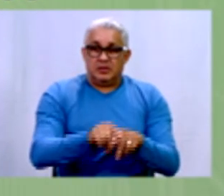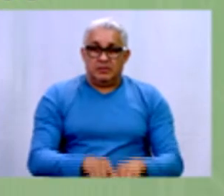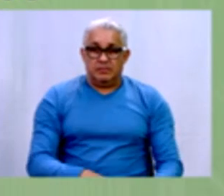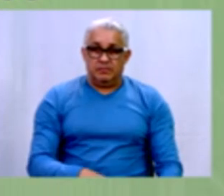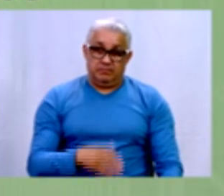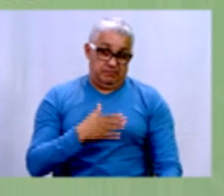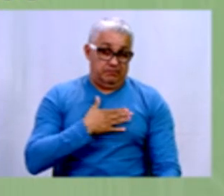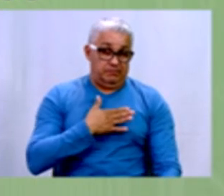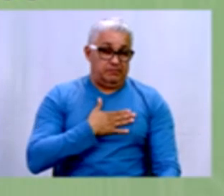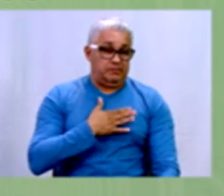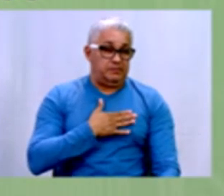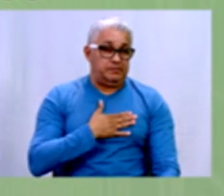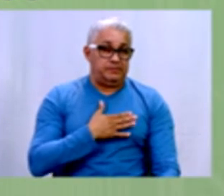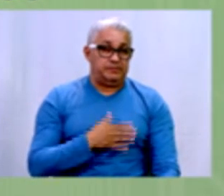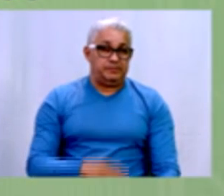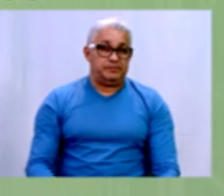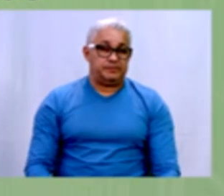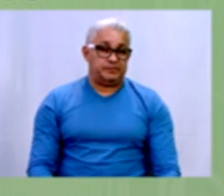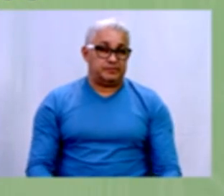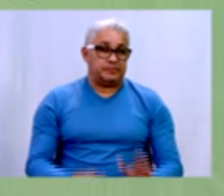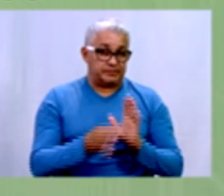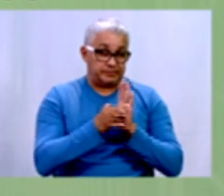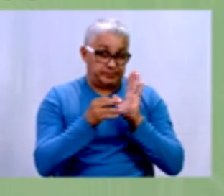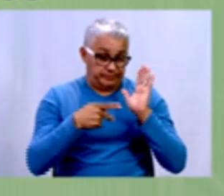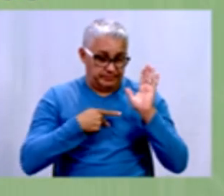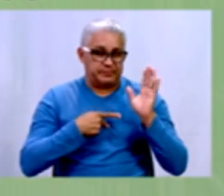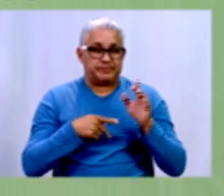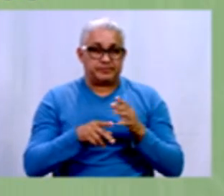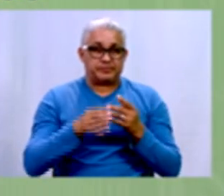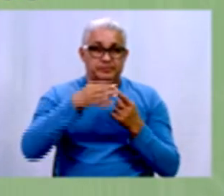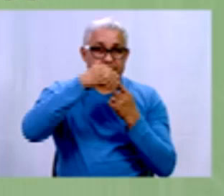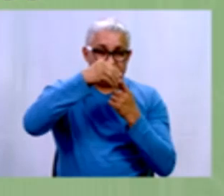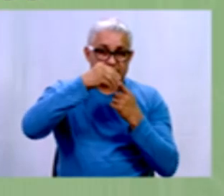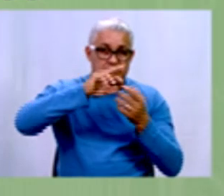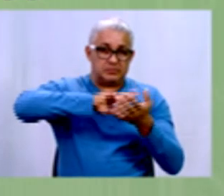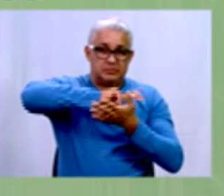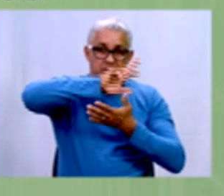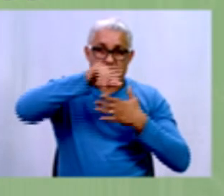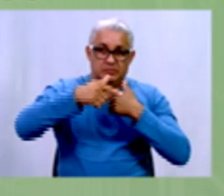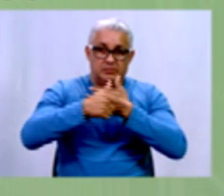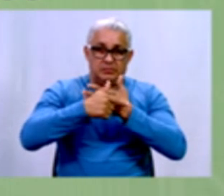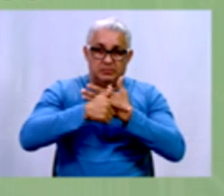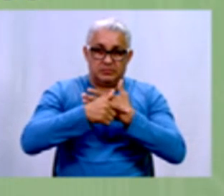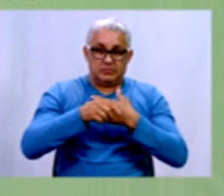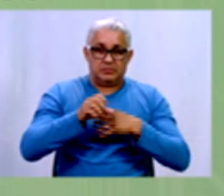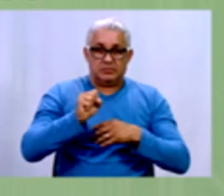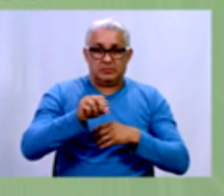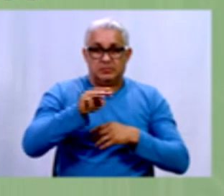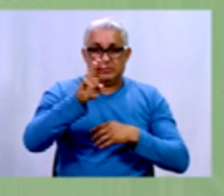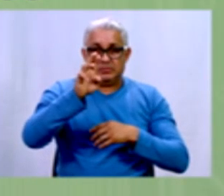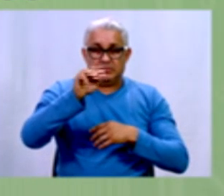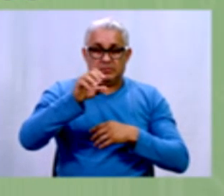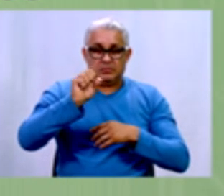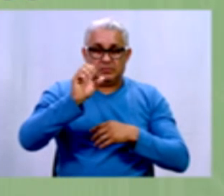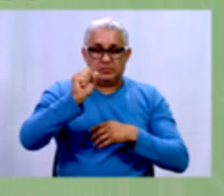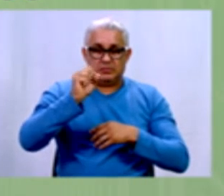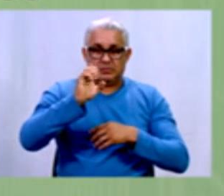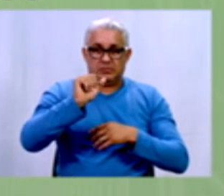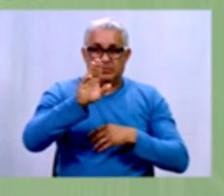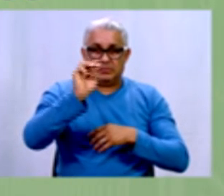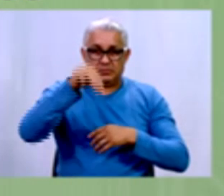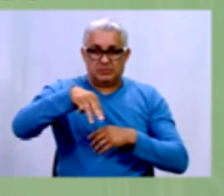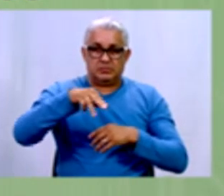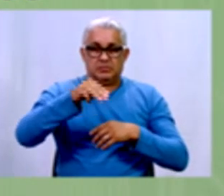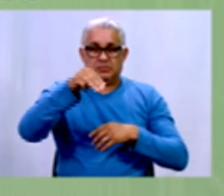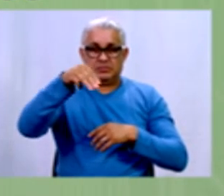mim aqui das principais atribuições do Scrum Master. Então, ele realmente aplicar